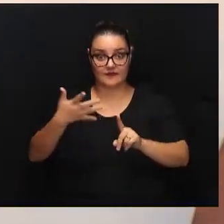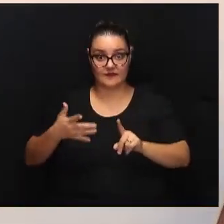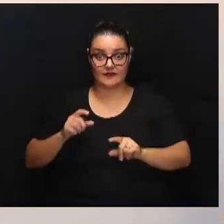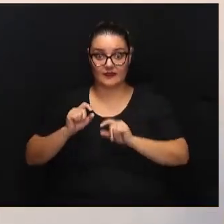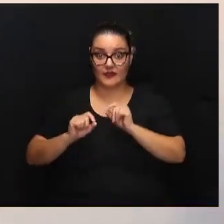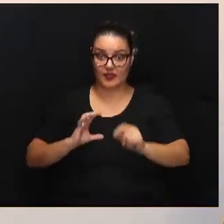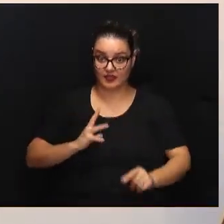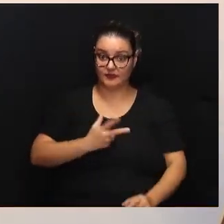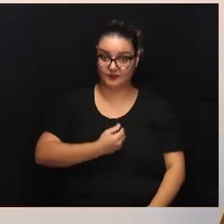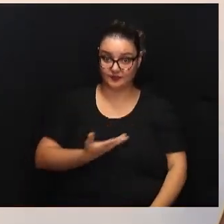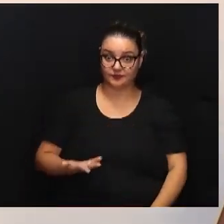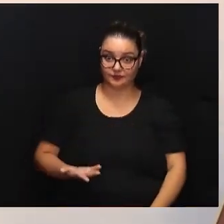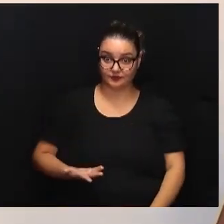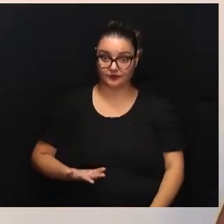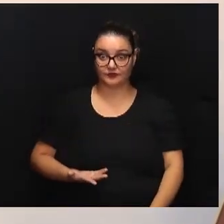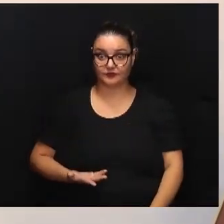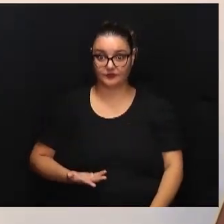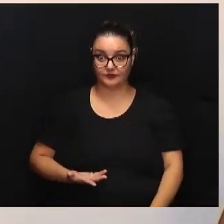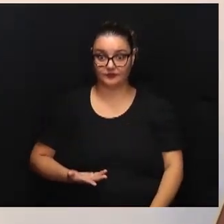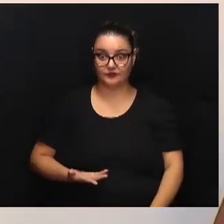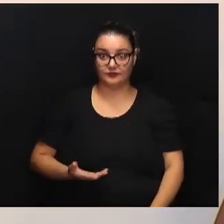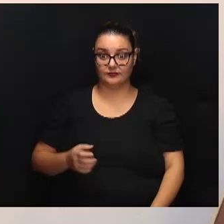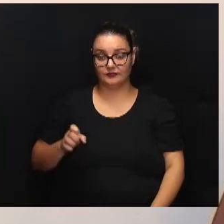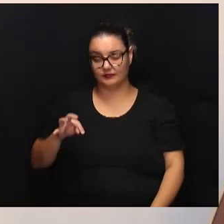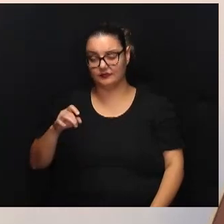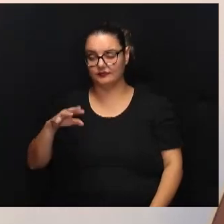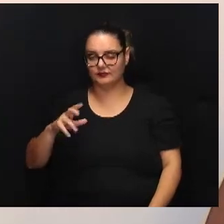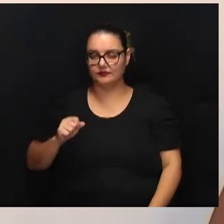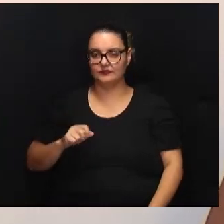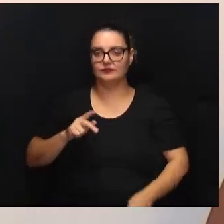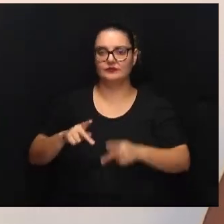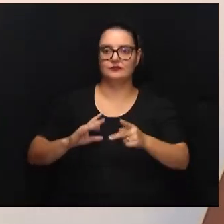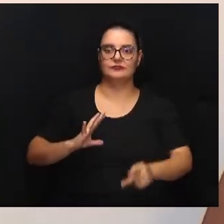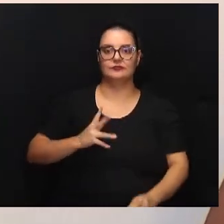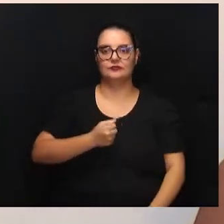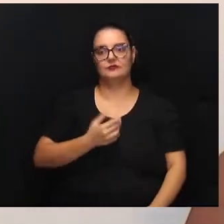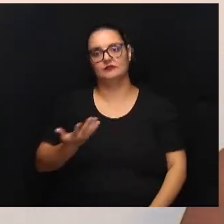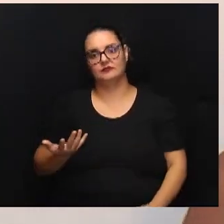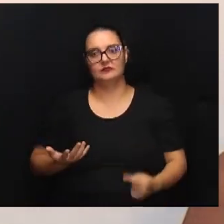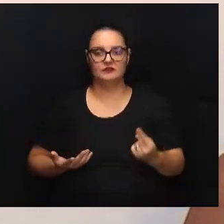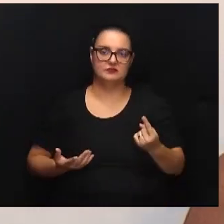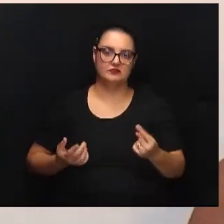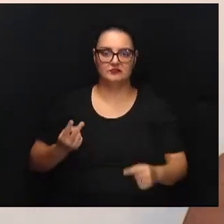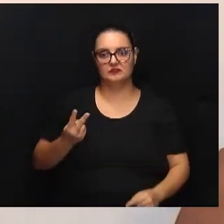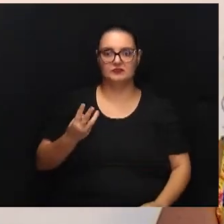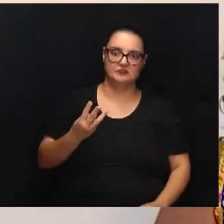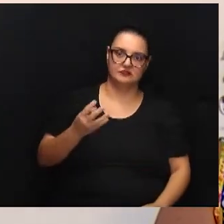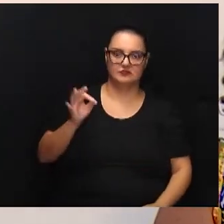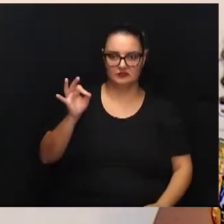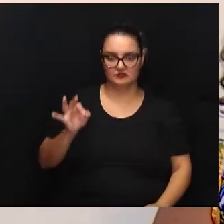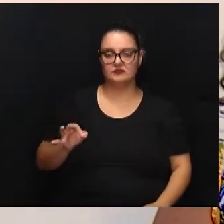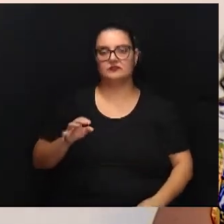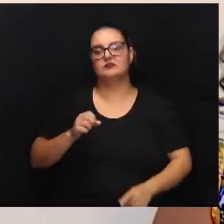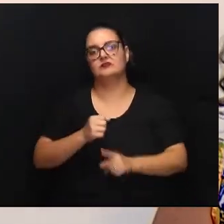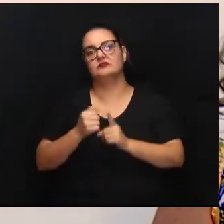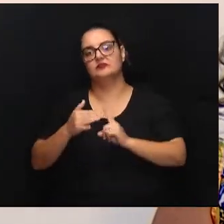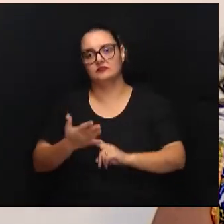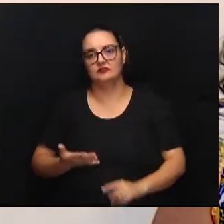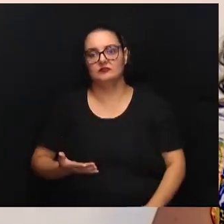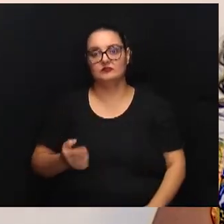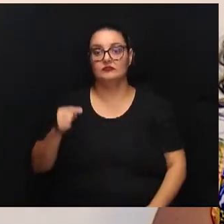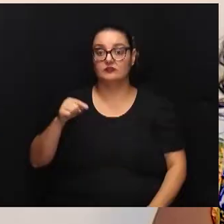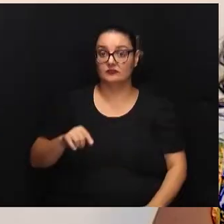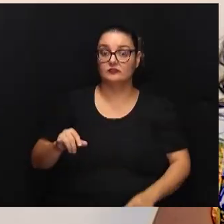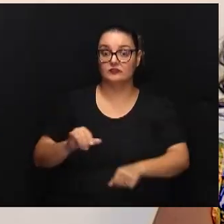estima-se que a população trans é entre 1%, 2%, 3% da sociedade. Isso é uma estratégia deles para que a gente